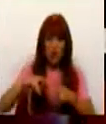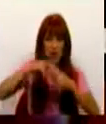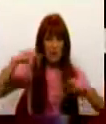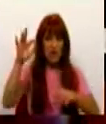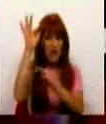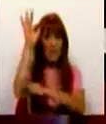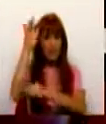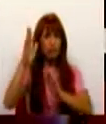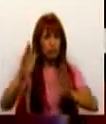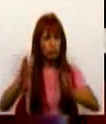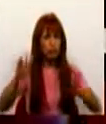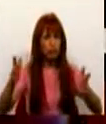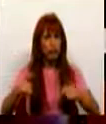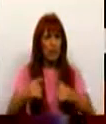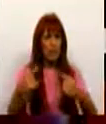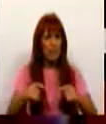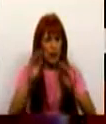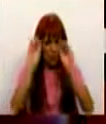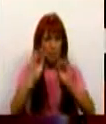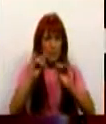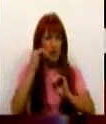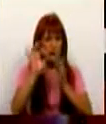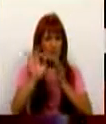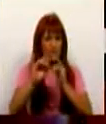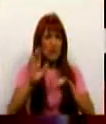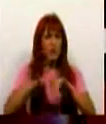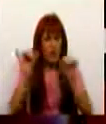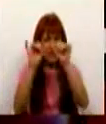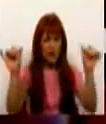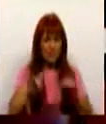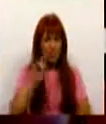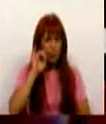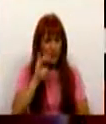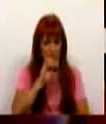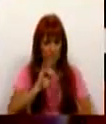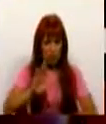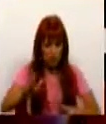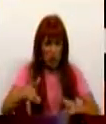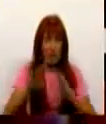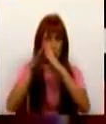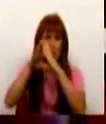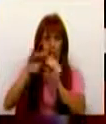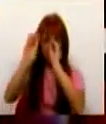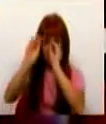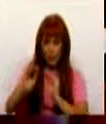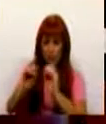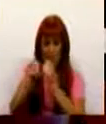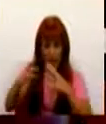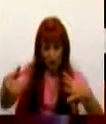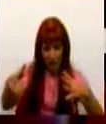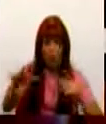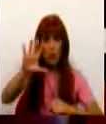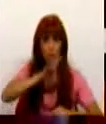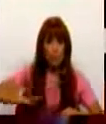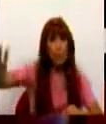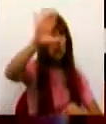autarcas de freguesia já tiveram formação específica sobre o sistema de proteção civil no modelo de formação alargado a todo o